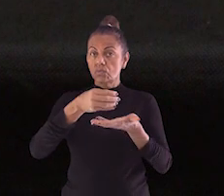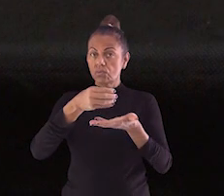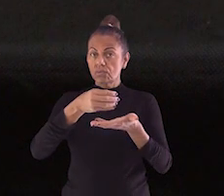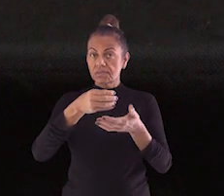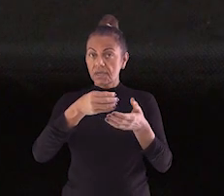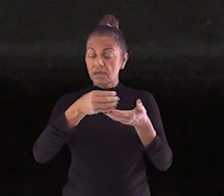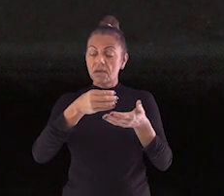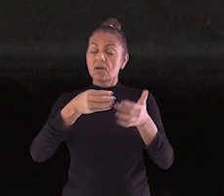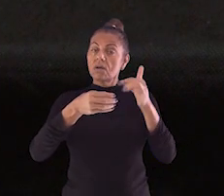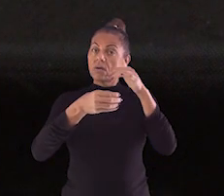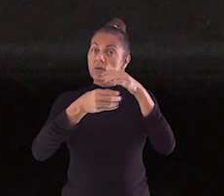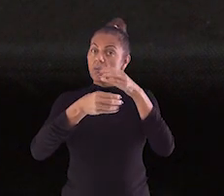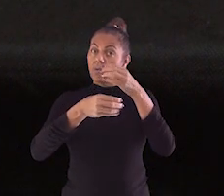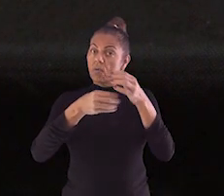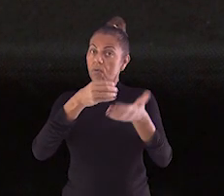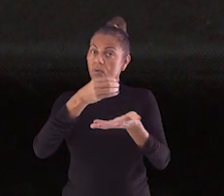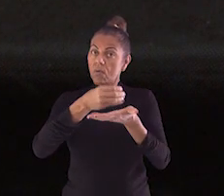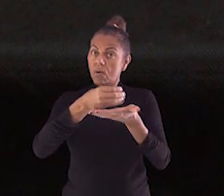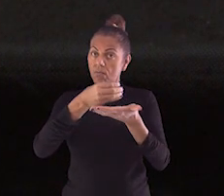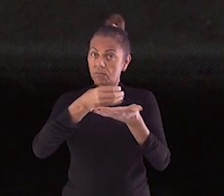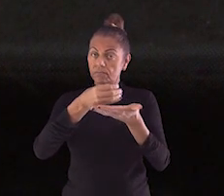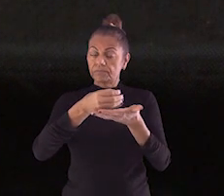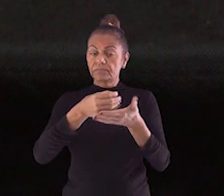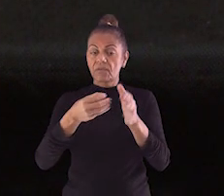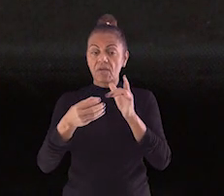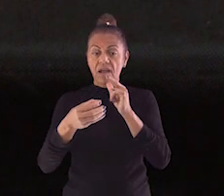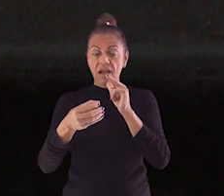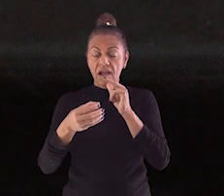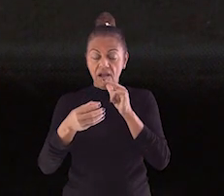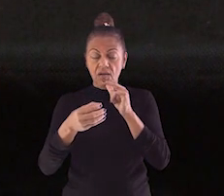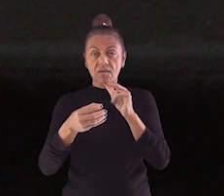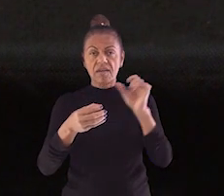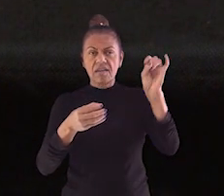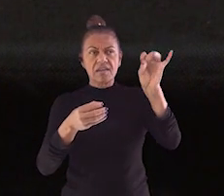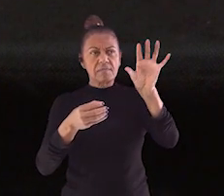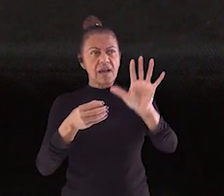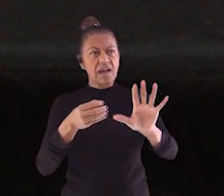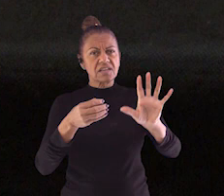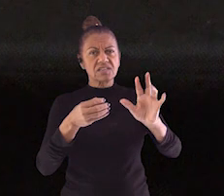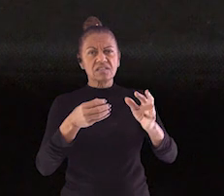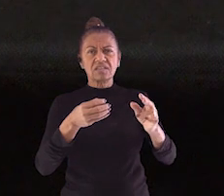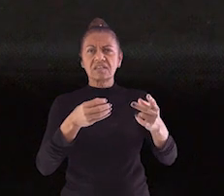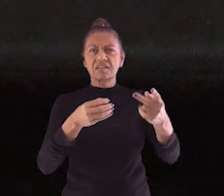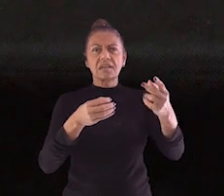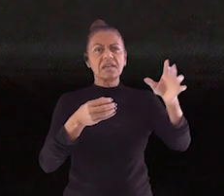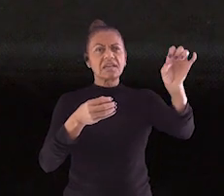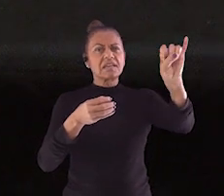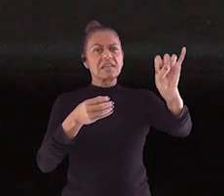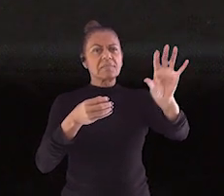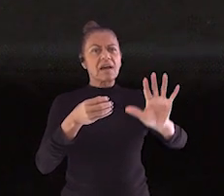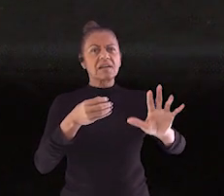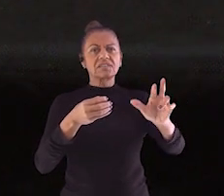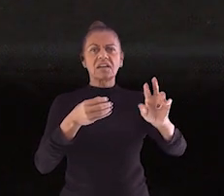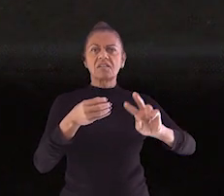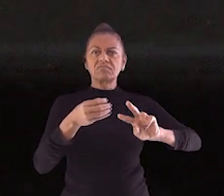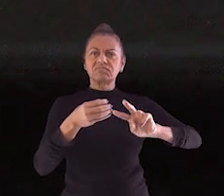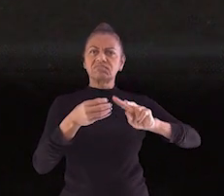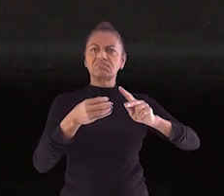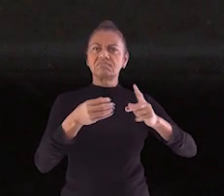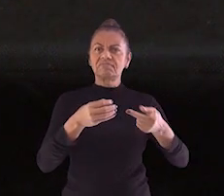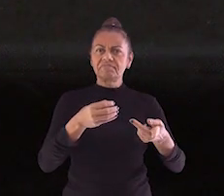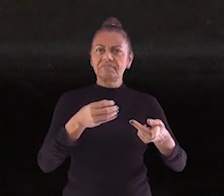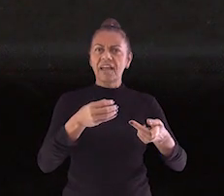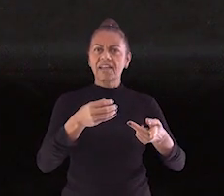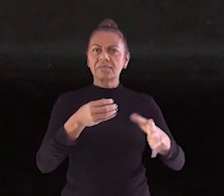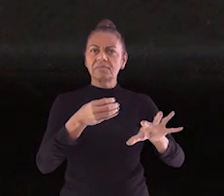com água que inverte as imagens que passam por ela. É por isso que o nosso cérebro precisa inverter a imagem